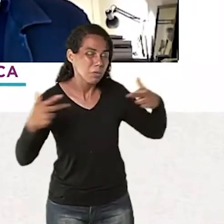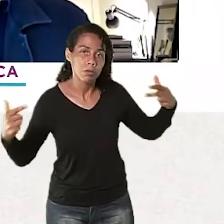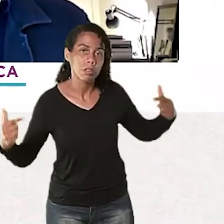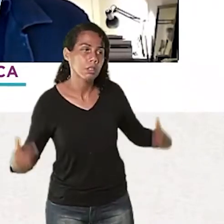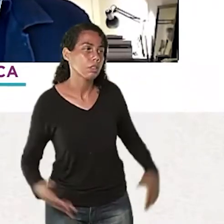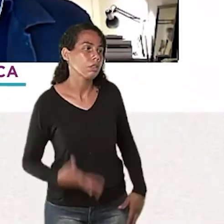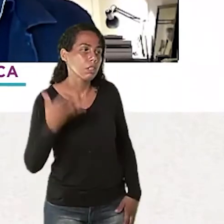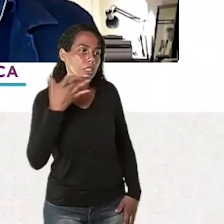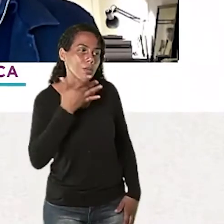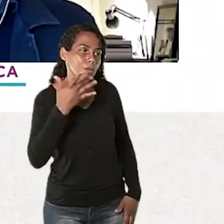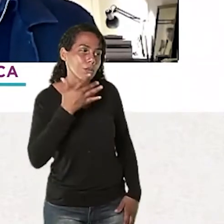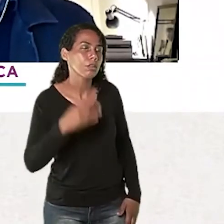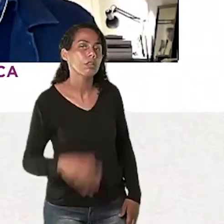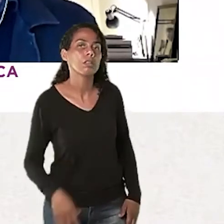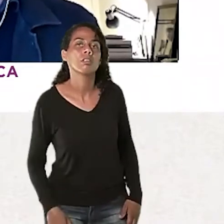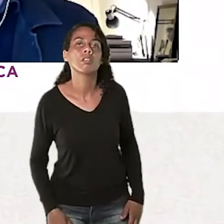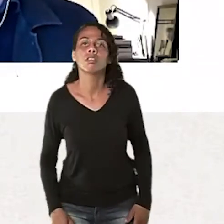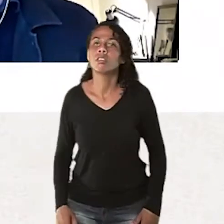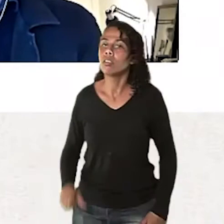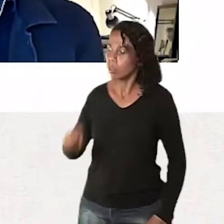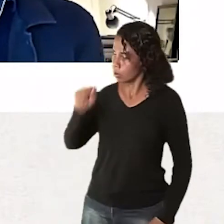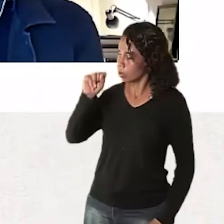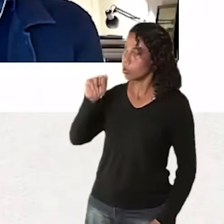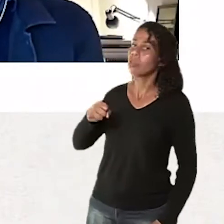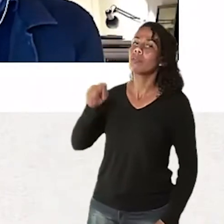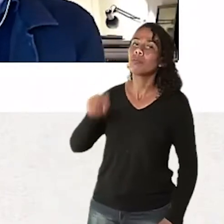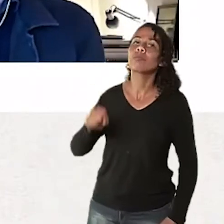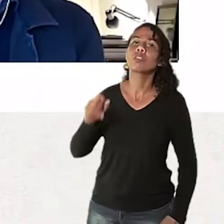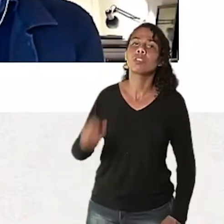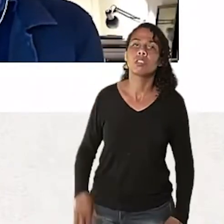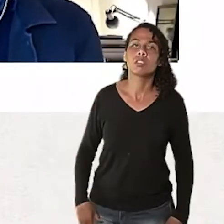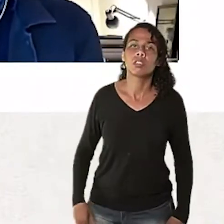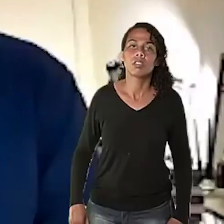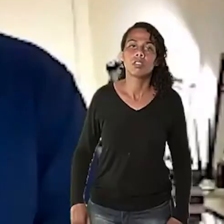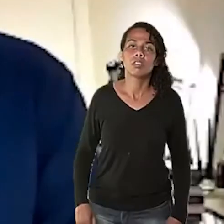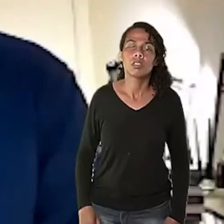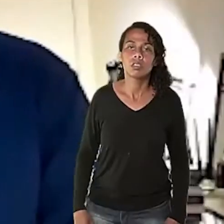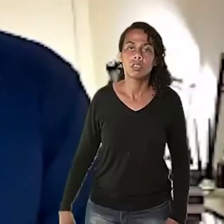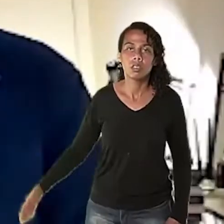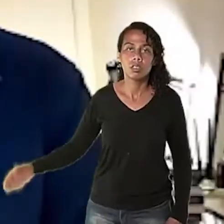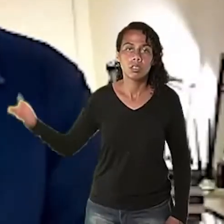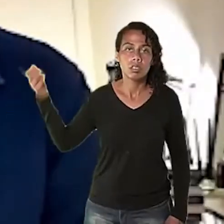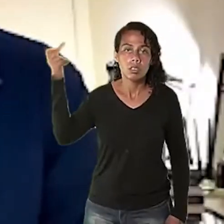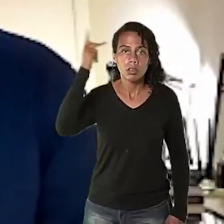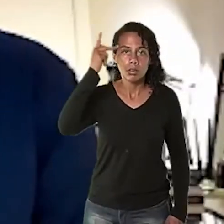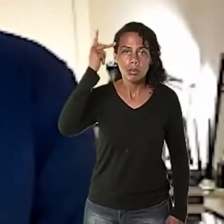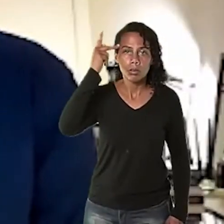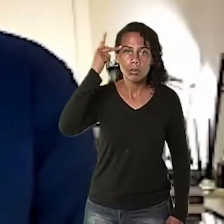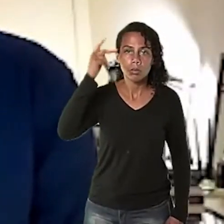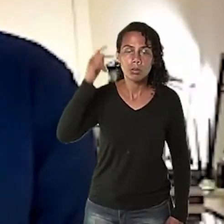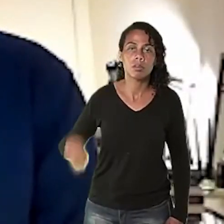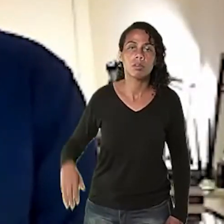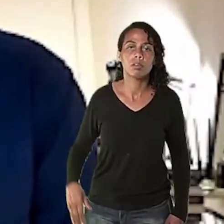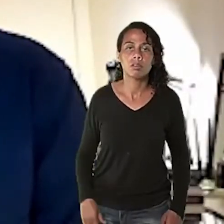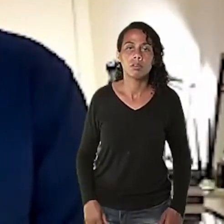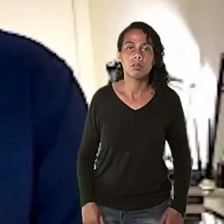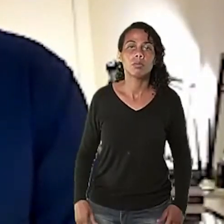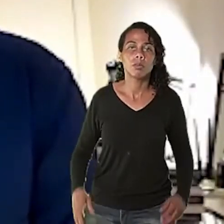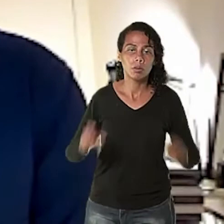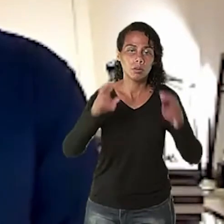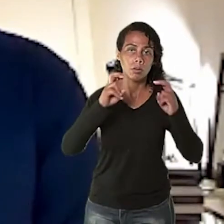falei com o pessoal da oficina, é que é uma cidade perfeita para você fazer o xing do metrô. É você pegar o mapa do